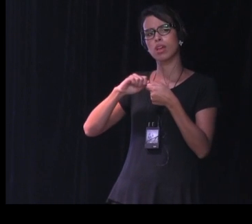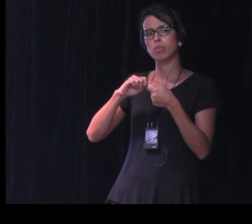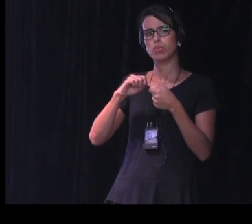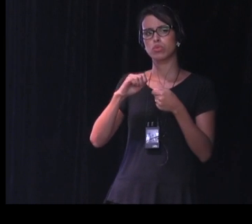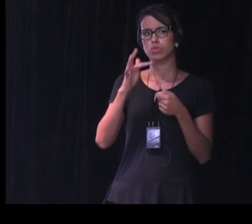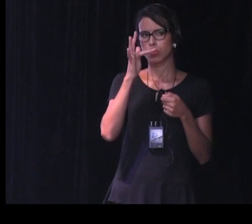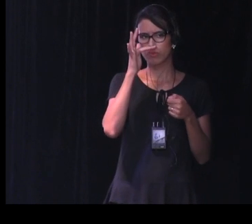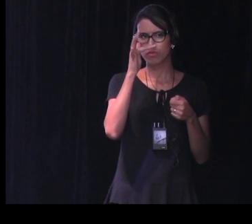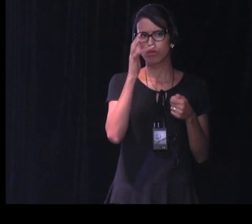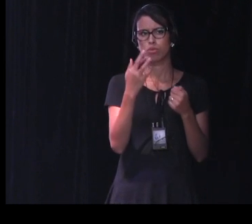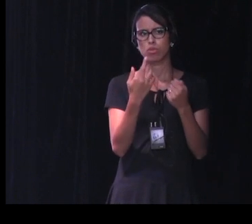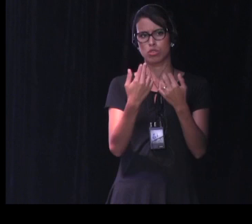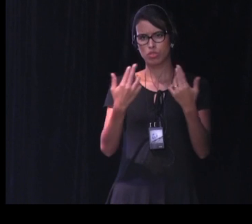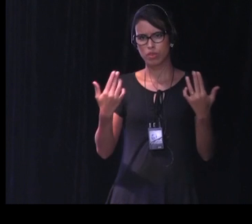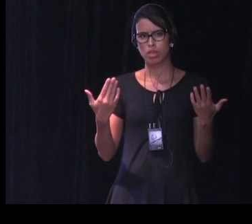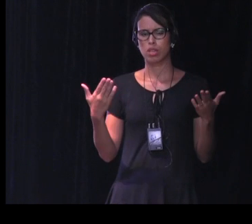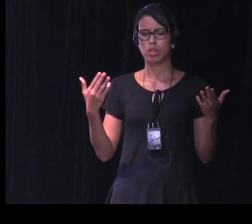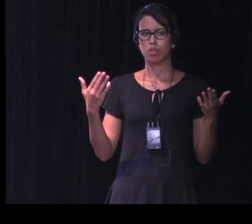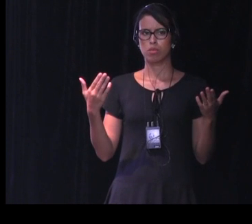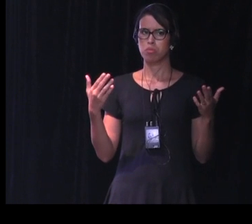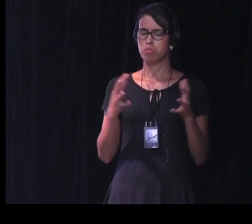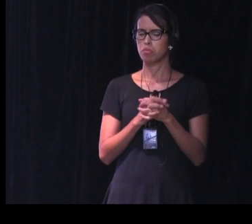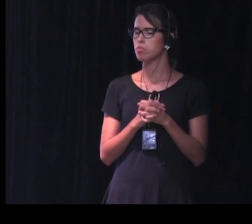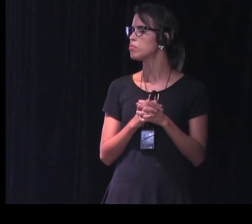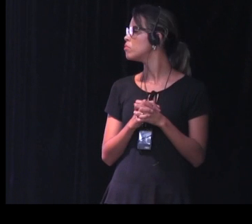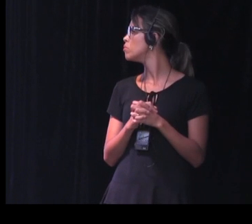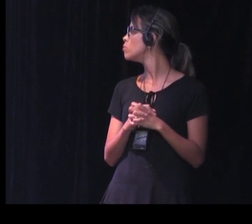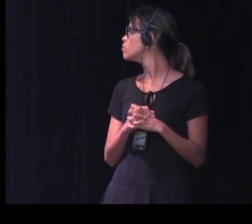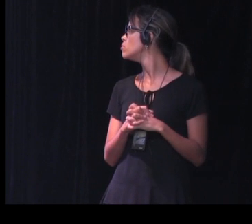Quisemos também desenhar as plantas de hoje.